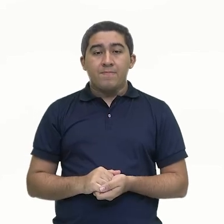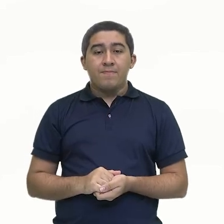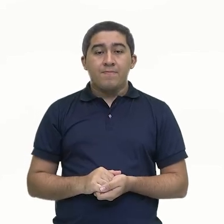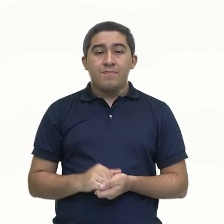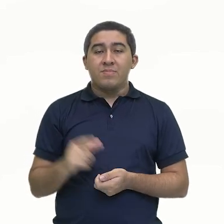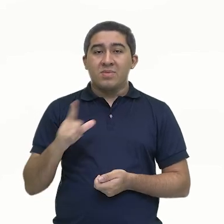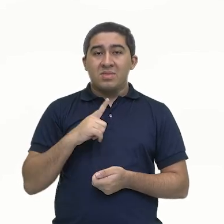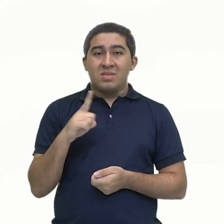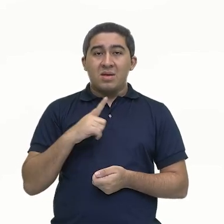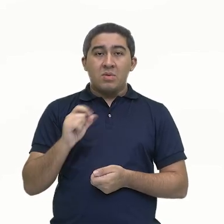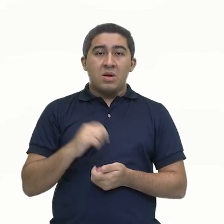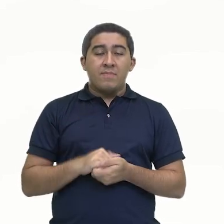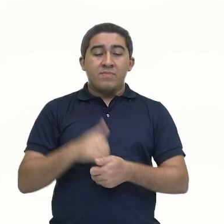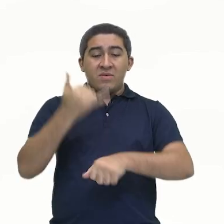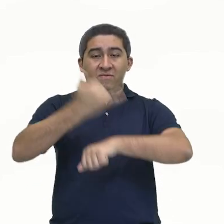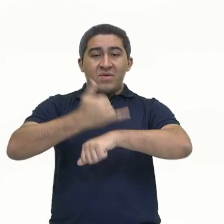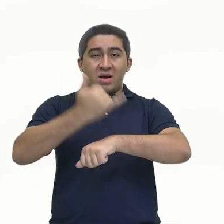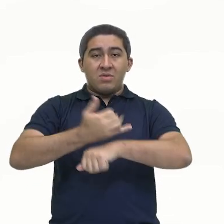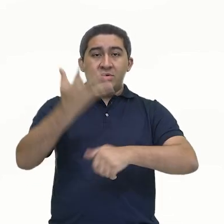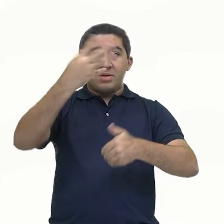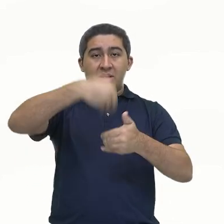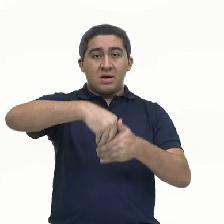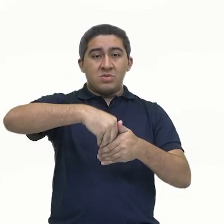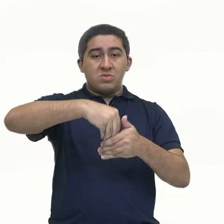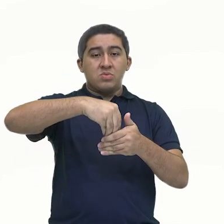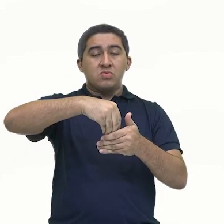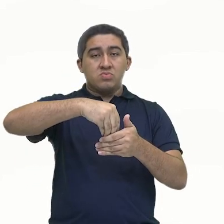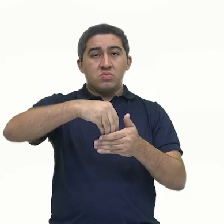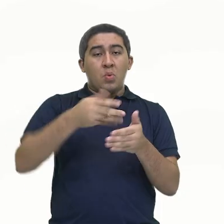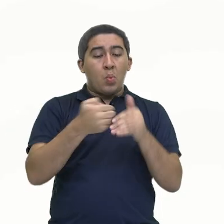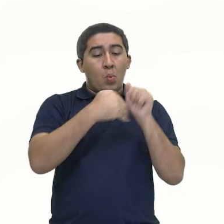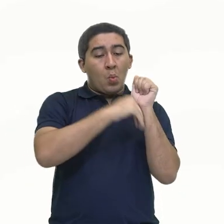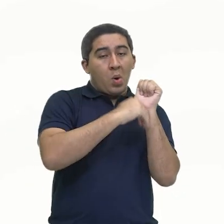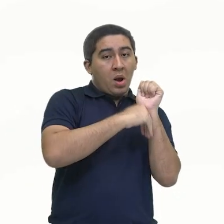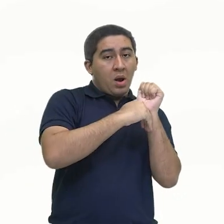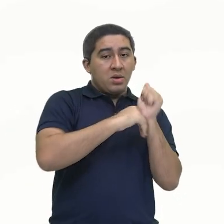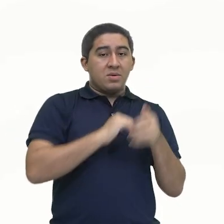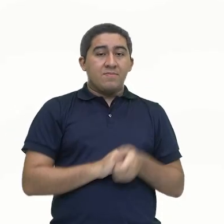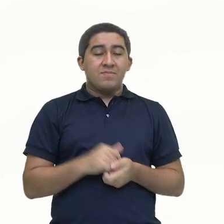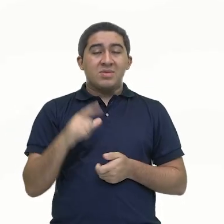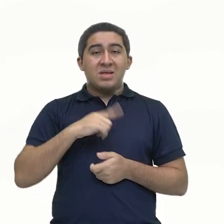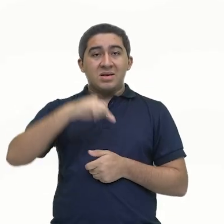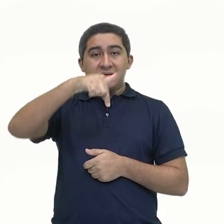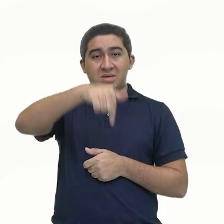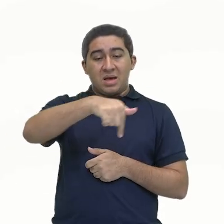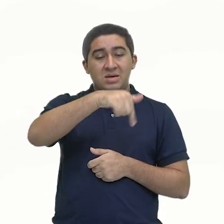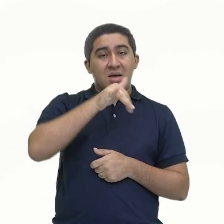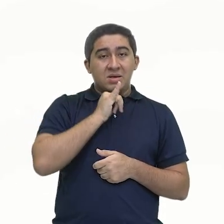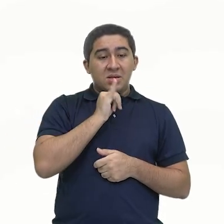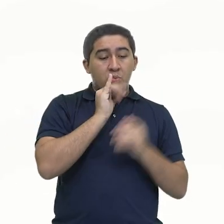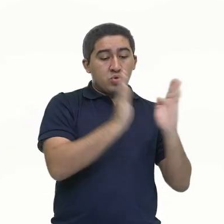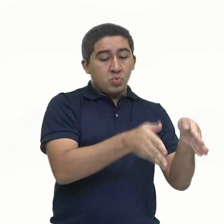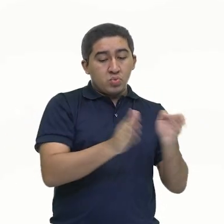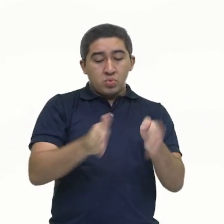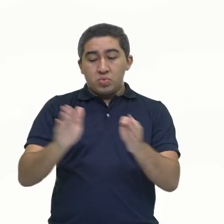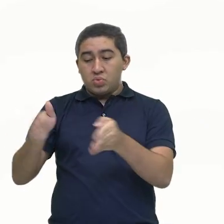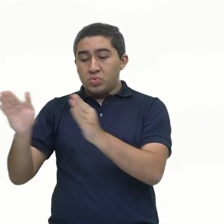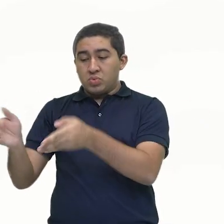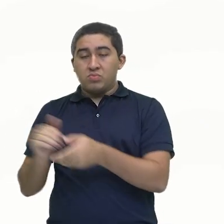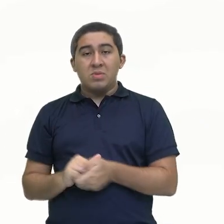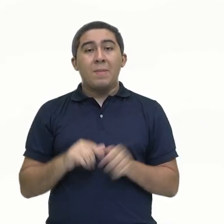que moedinhas num cofre. Você tem aqui 7 cofrinhos. E aí esses cofres só podem ter uma